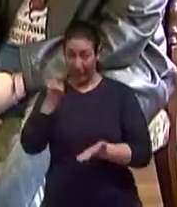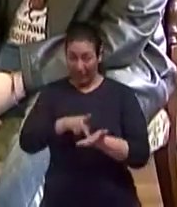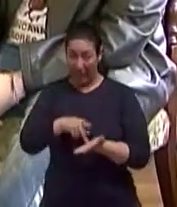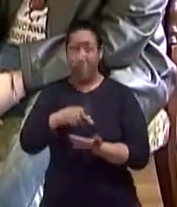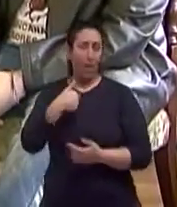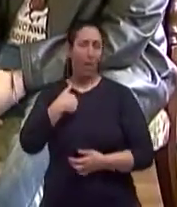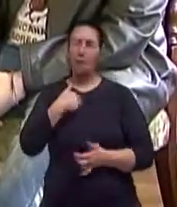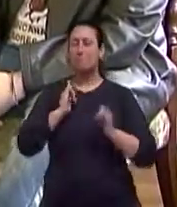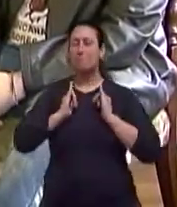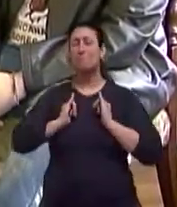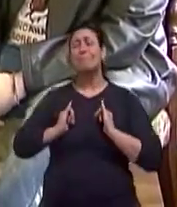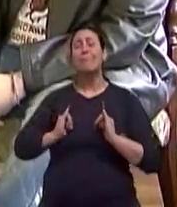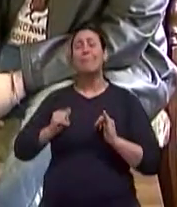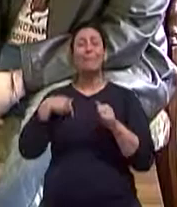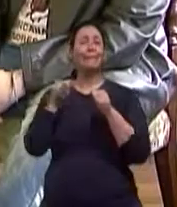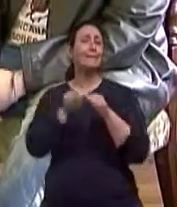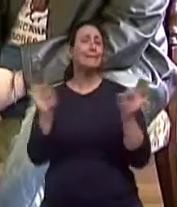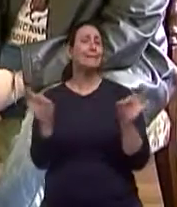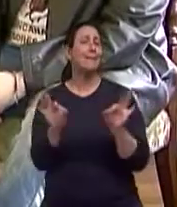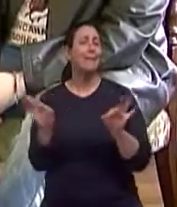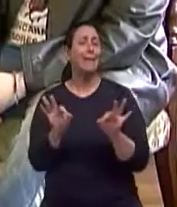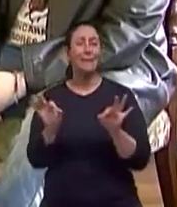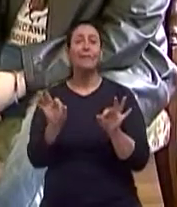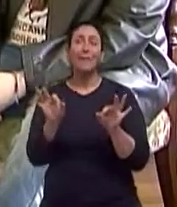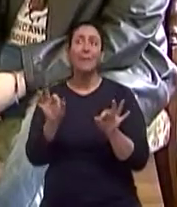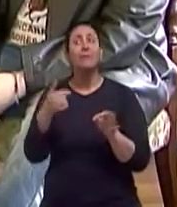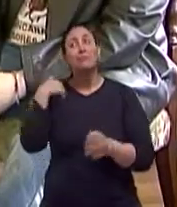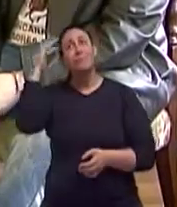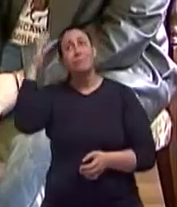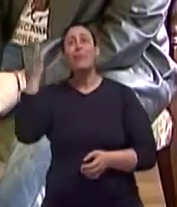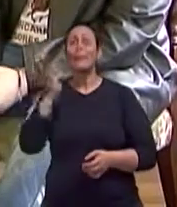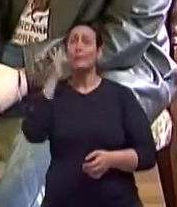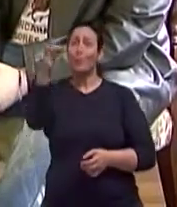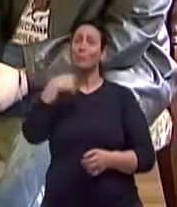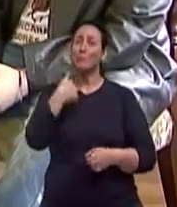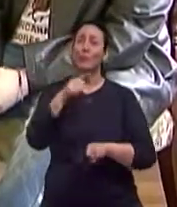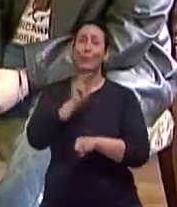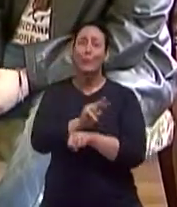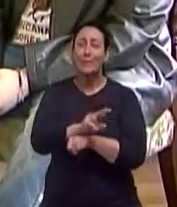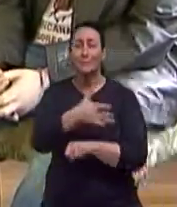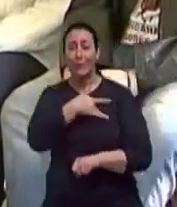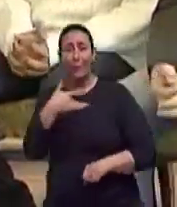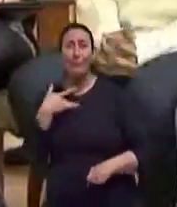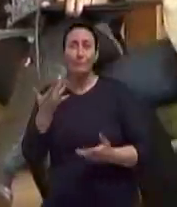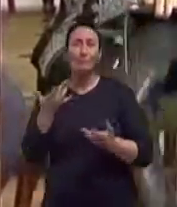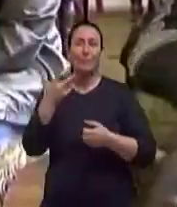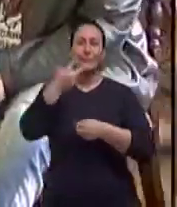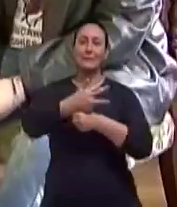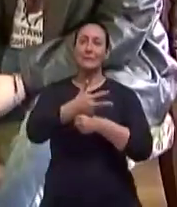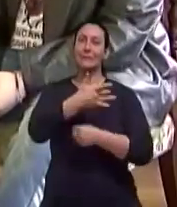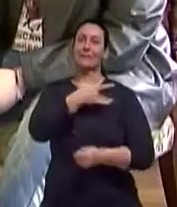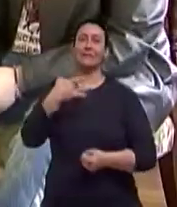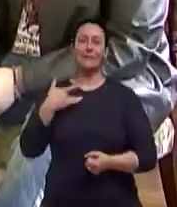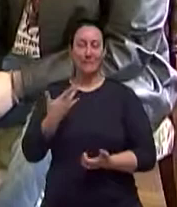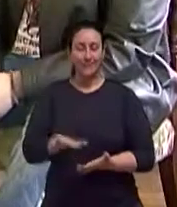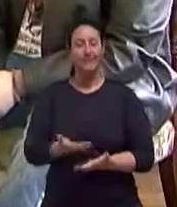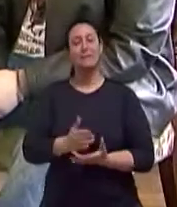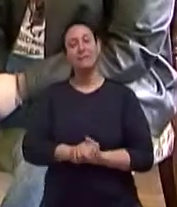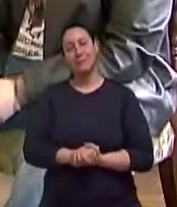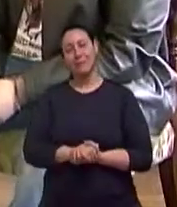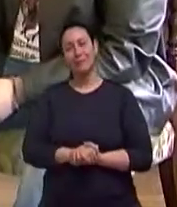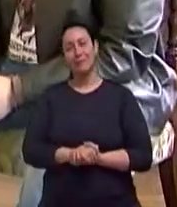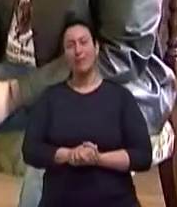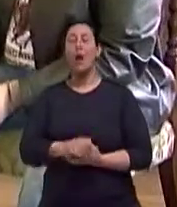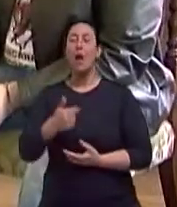a cuidar mais disso a minha saúde então uma pessoa mais saudável para dar velhice tá bem eu insisto na